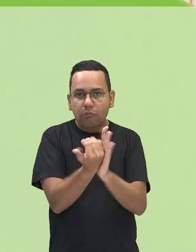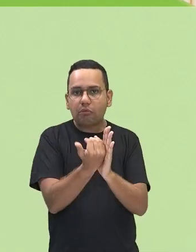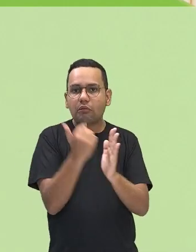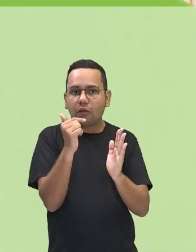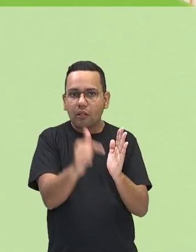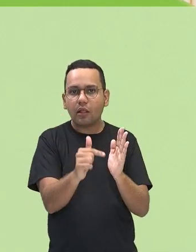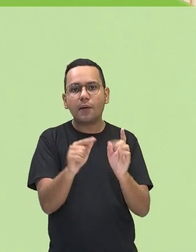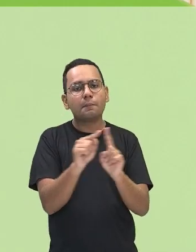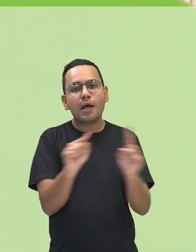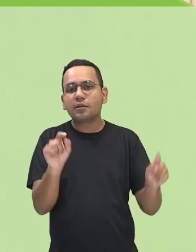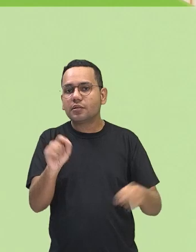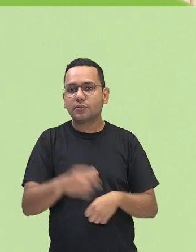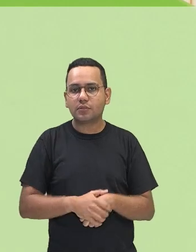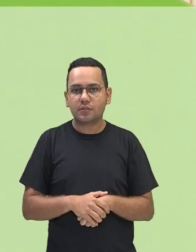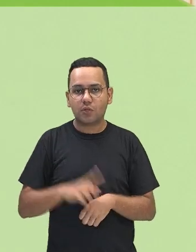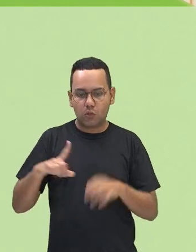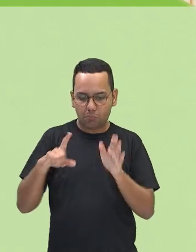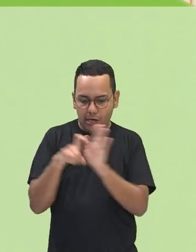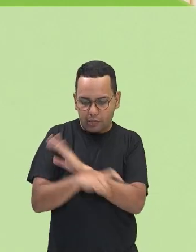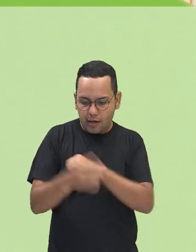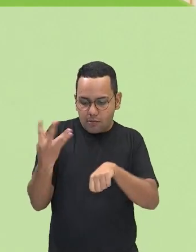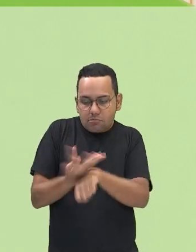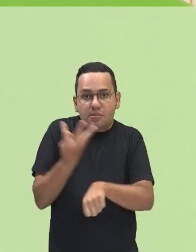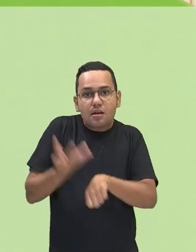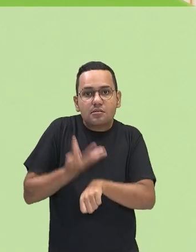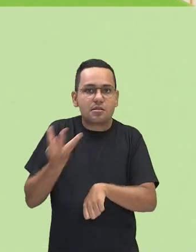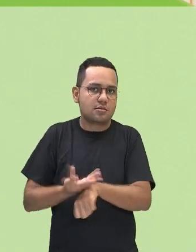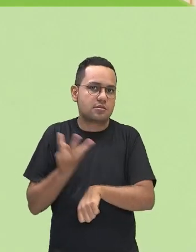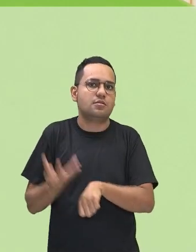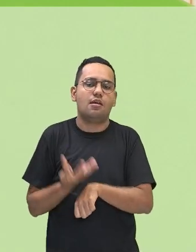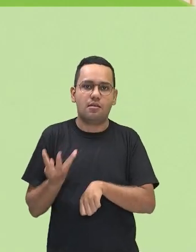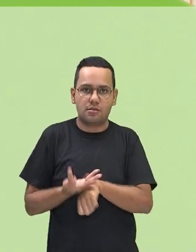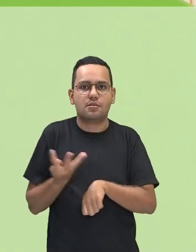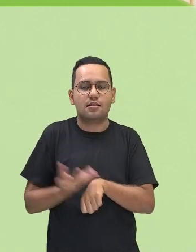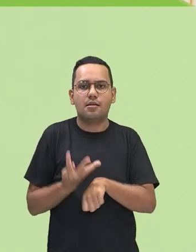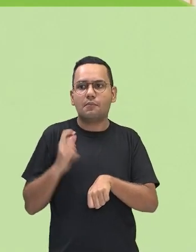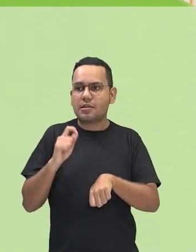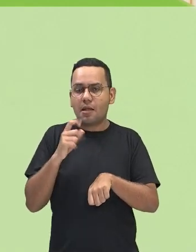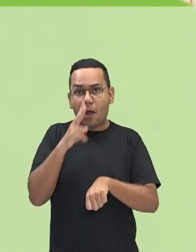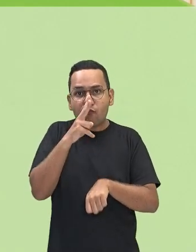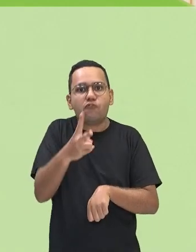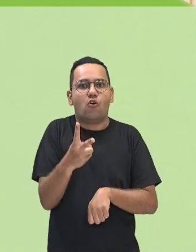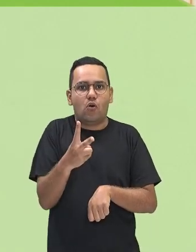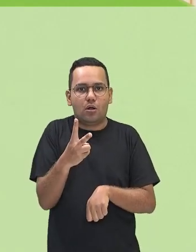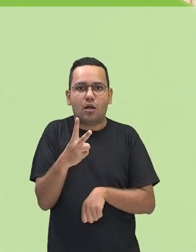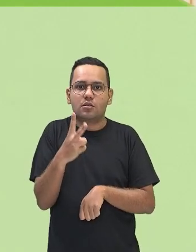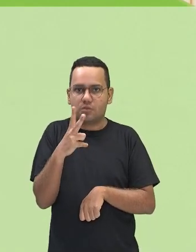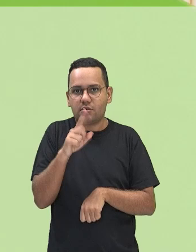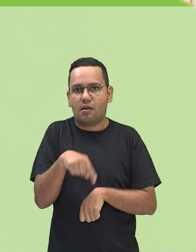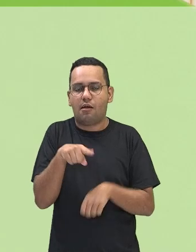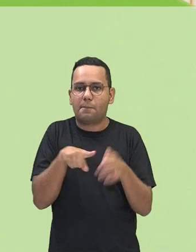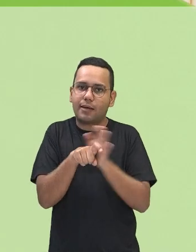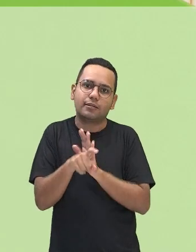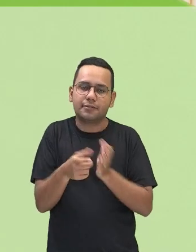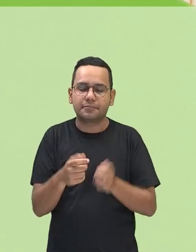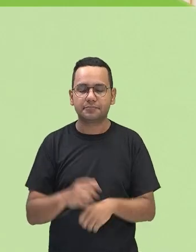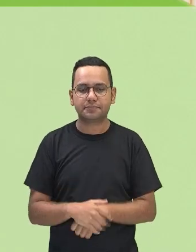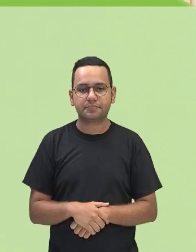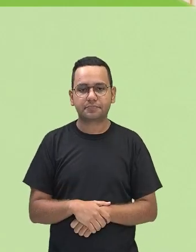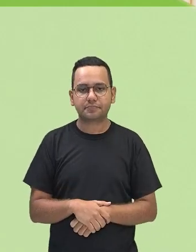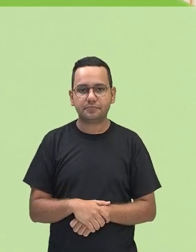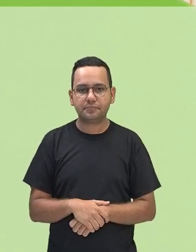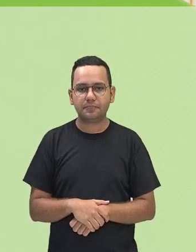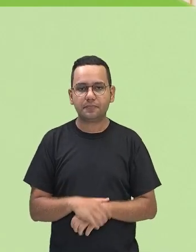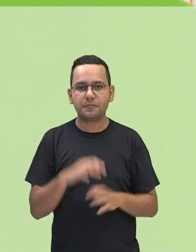levando a resistência, aquelas bactérias a ficarem super resistentes. Esse mecanismo aí de